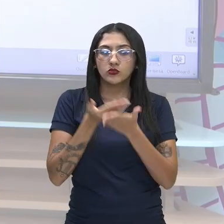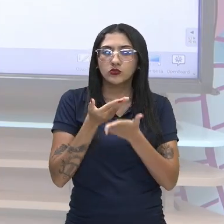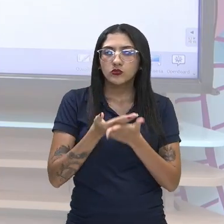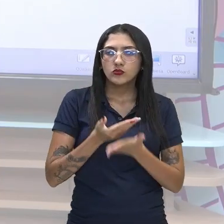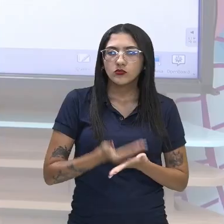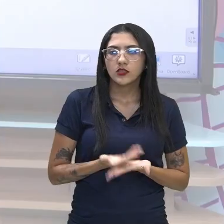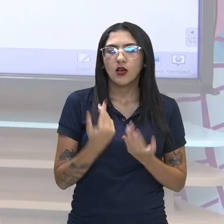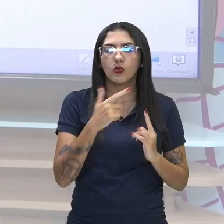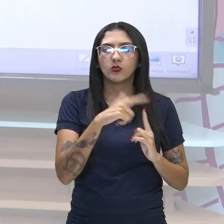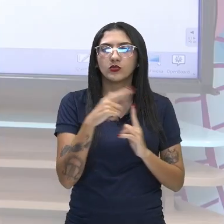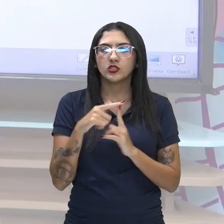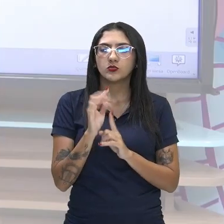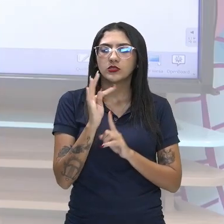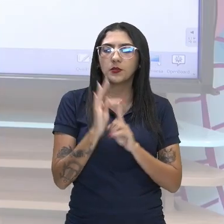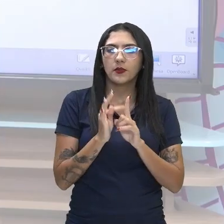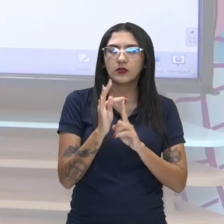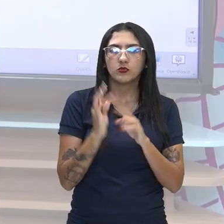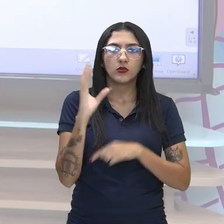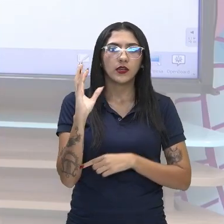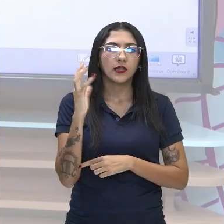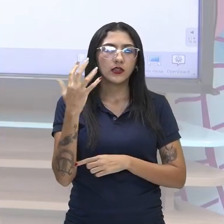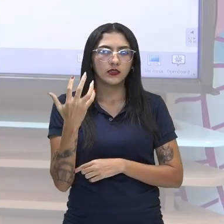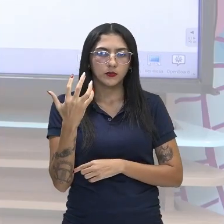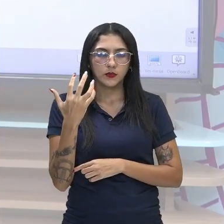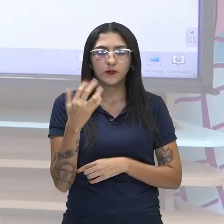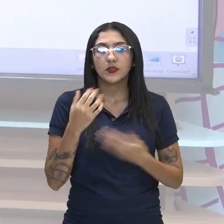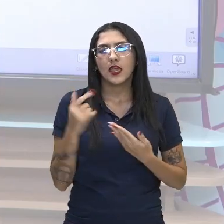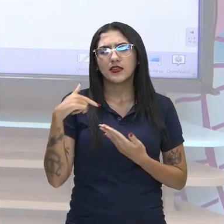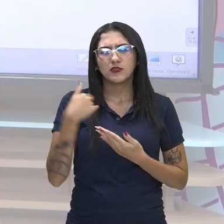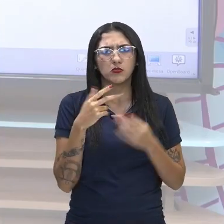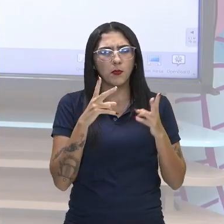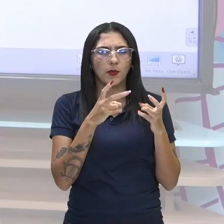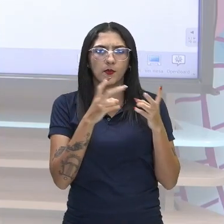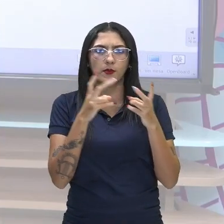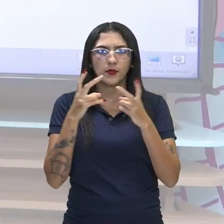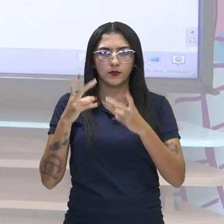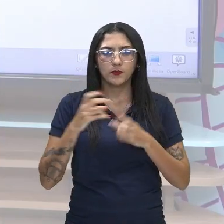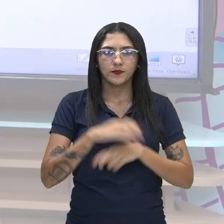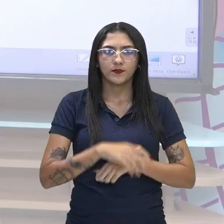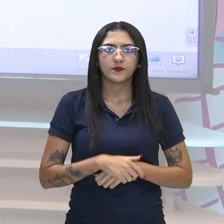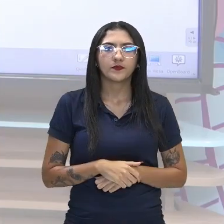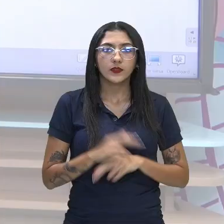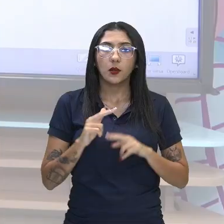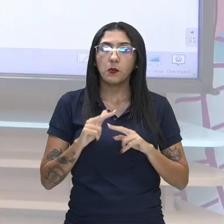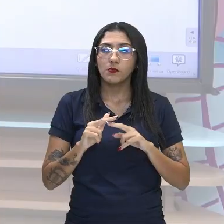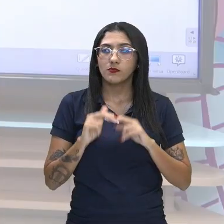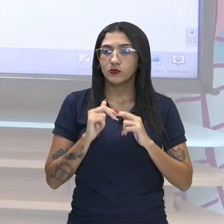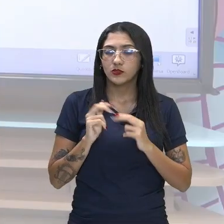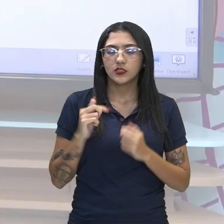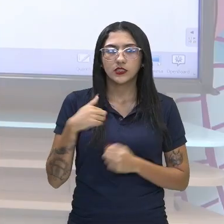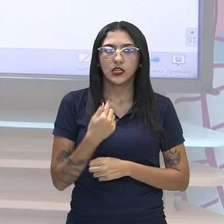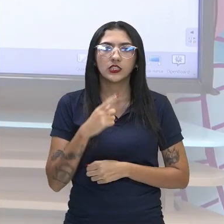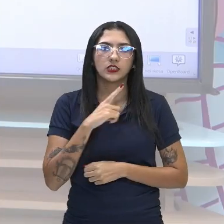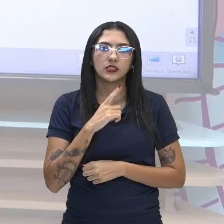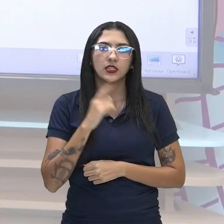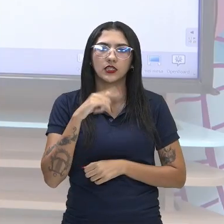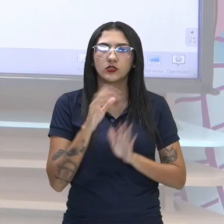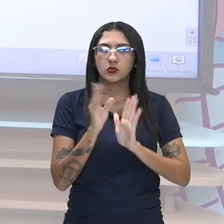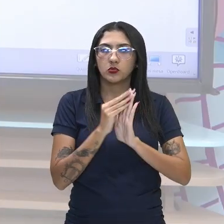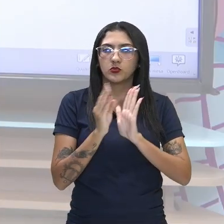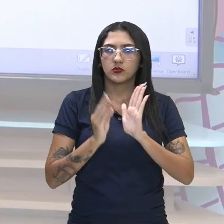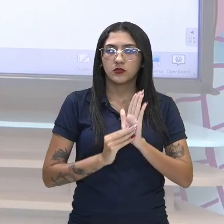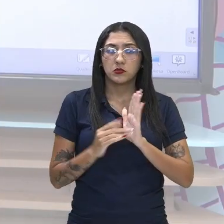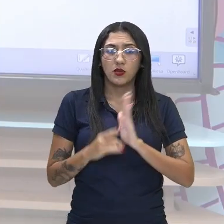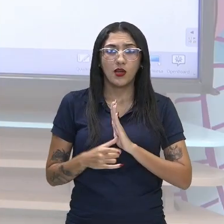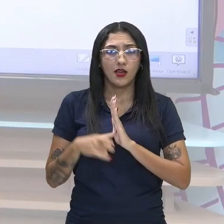os climas do mundo, né? E aí a gente percebe isso, por isso que a gente tem aí esse conteúdo antes, né,